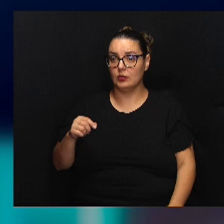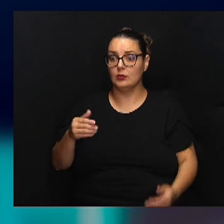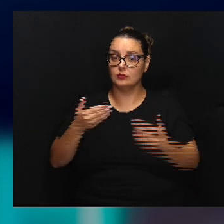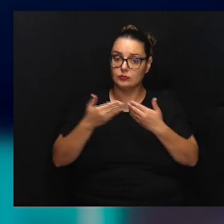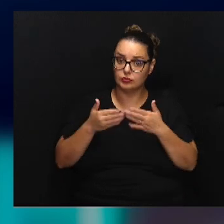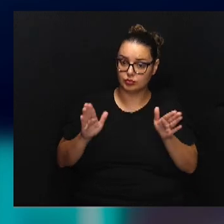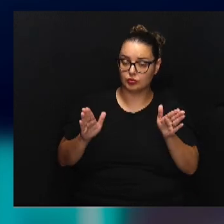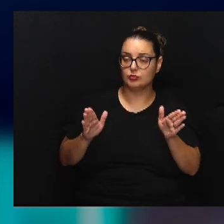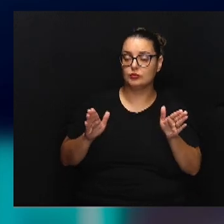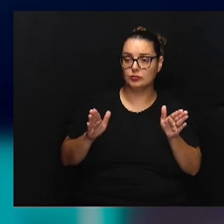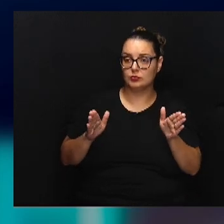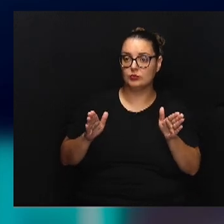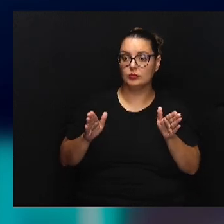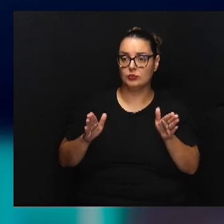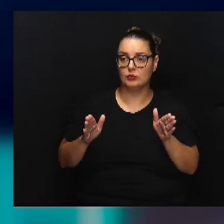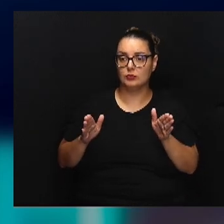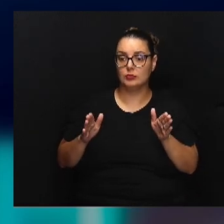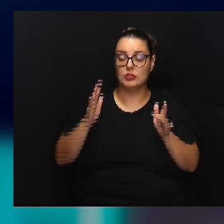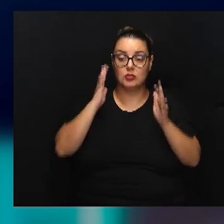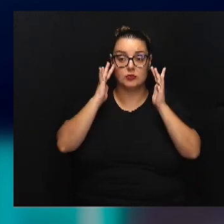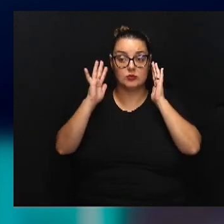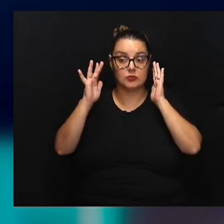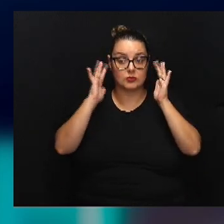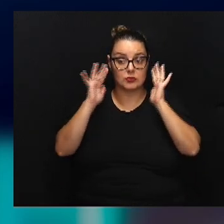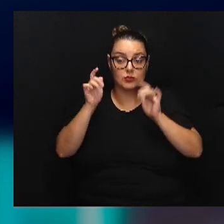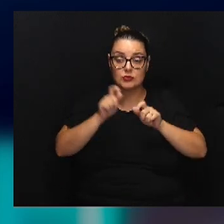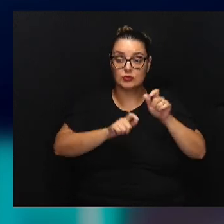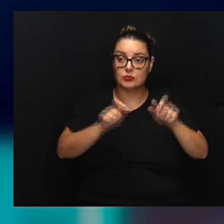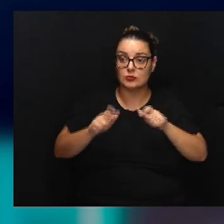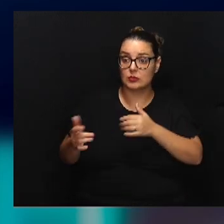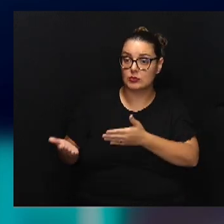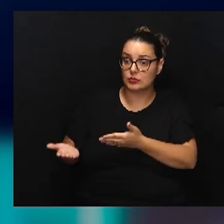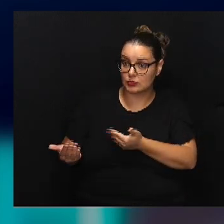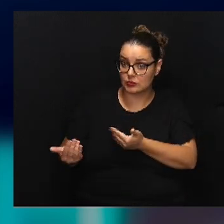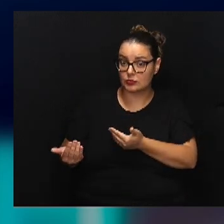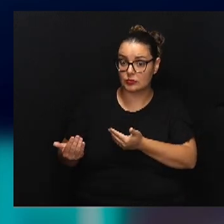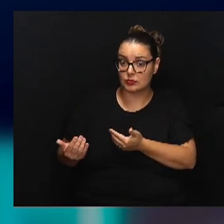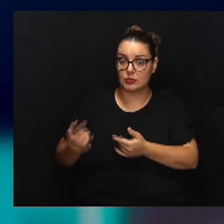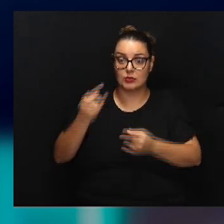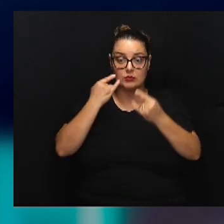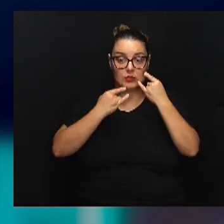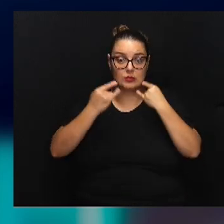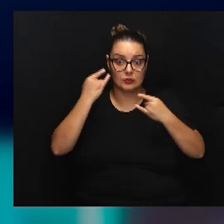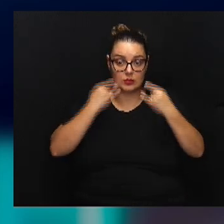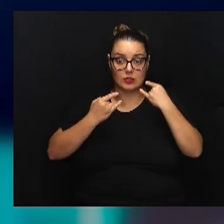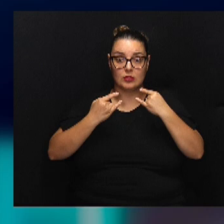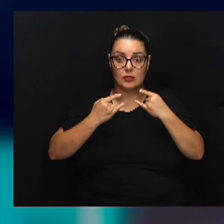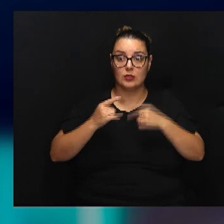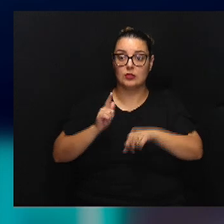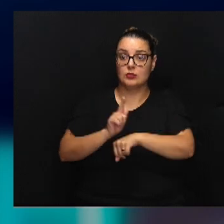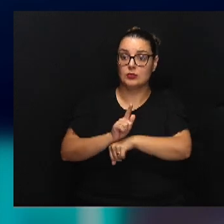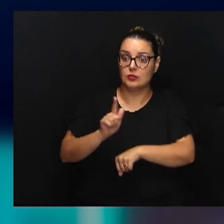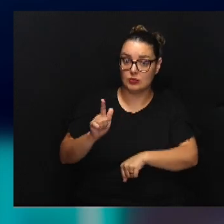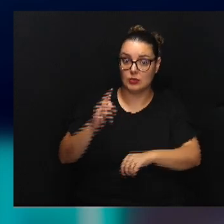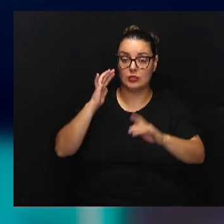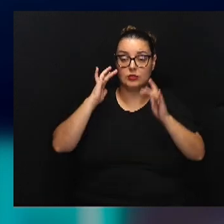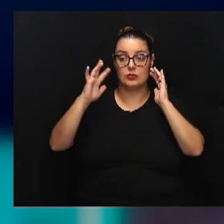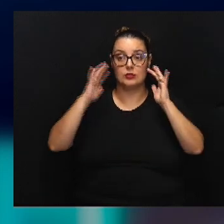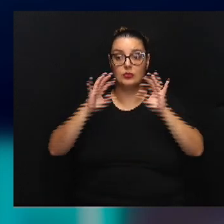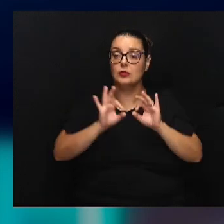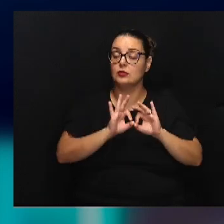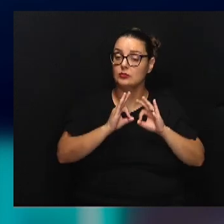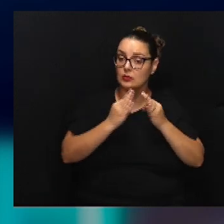aqui são sonhos de pessoas, de jovens que têm interesse em cursar o ensino superior, são sonhos de